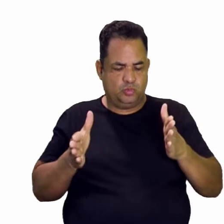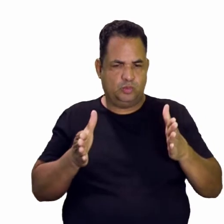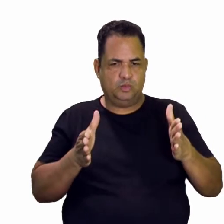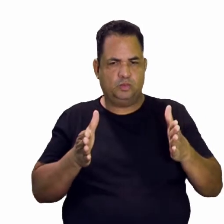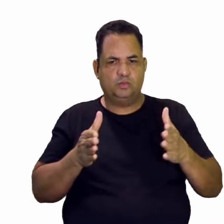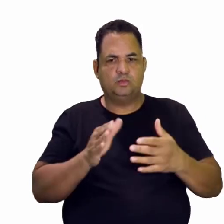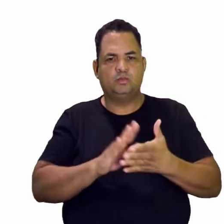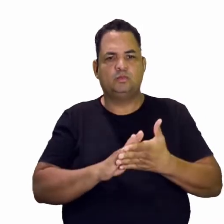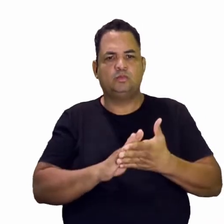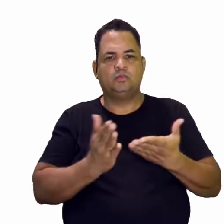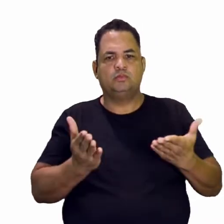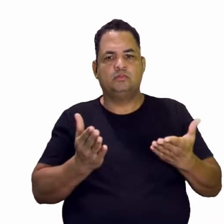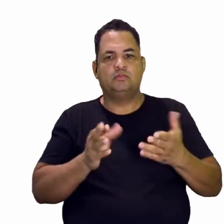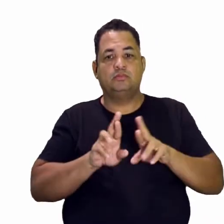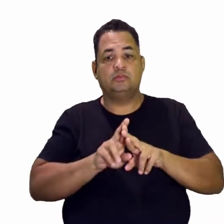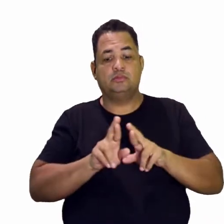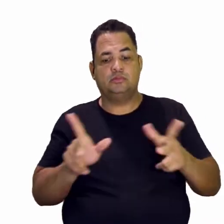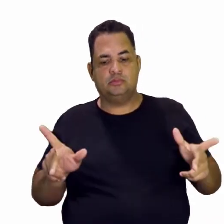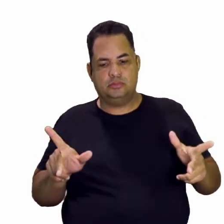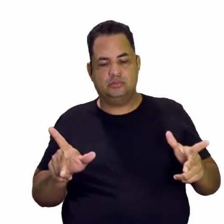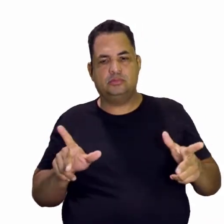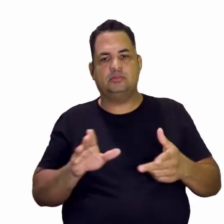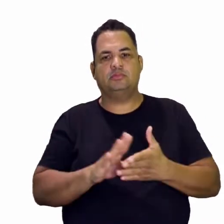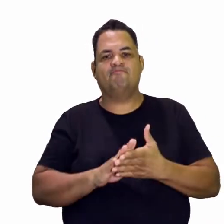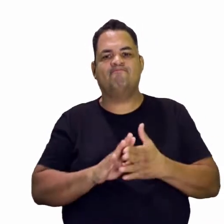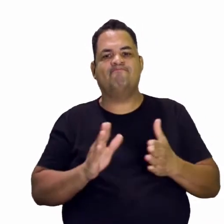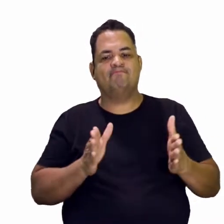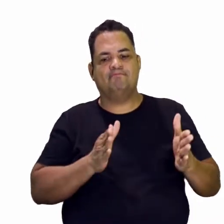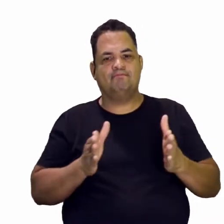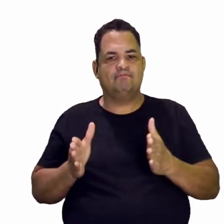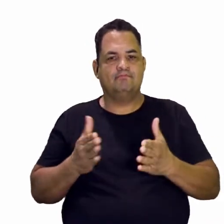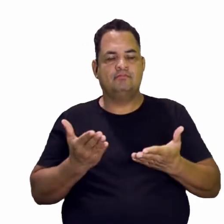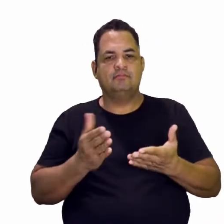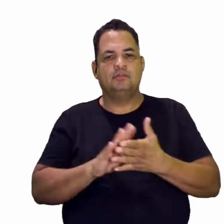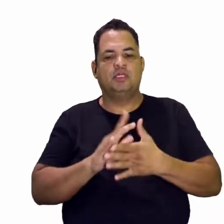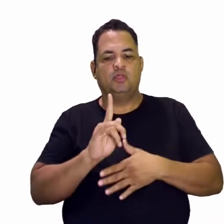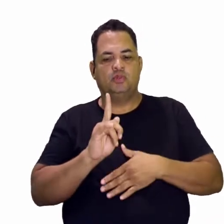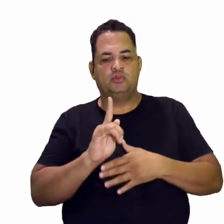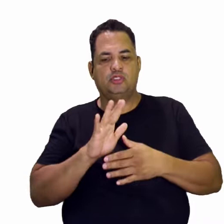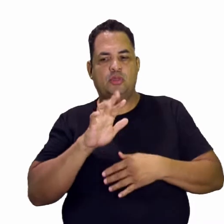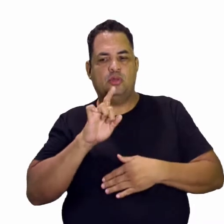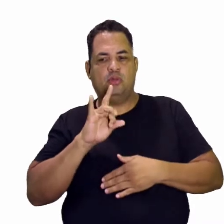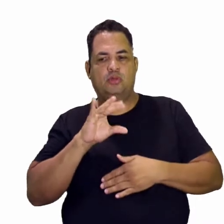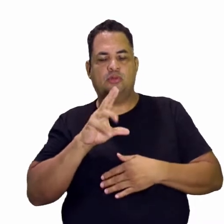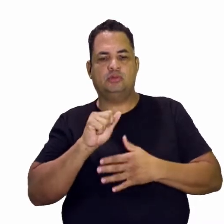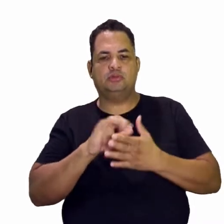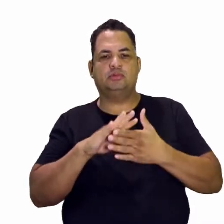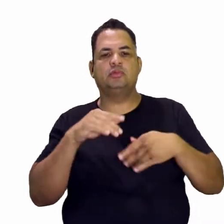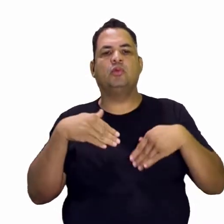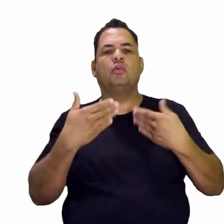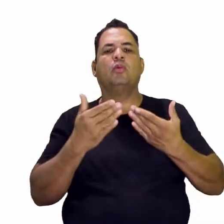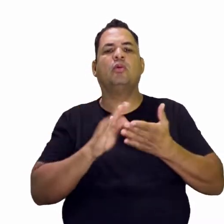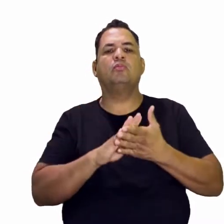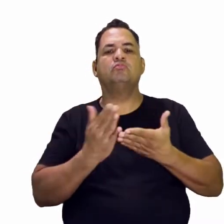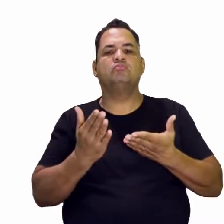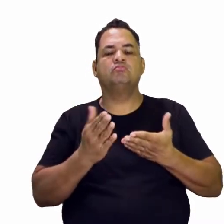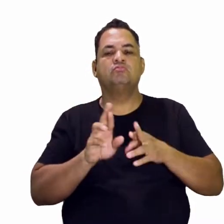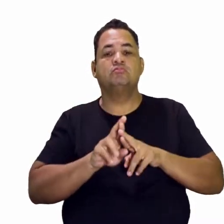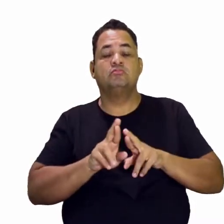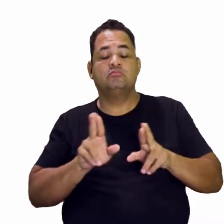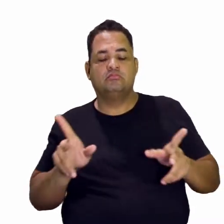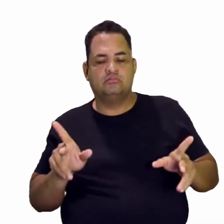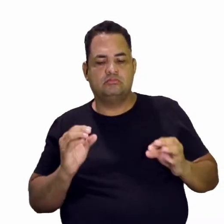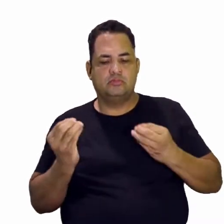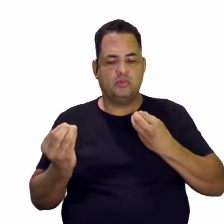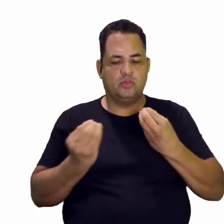gente, então, diferenciou para vocês, durante a aula, o que é esse tempo geológico, o